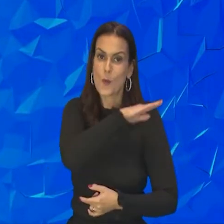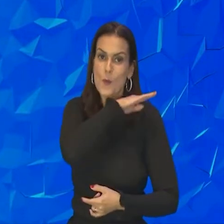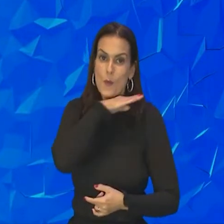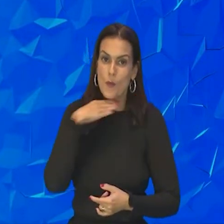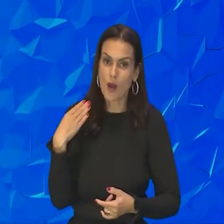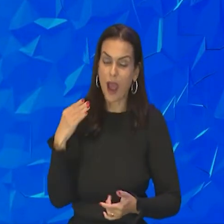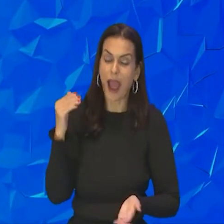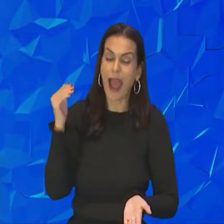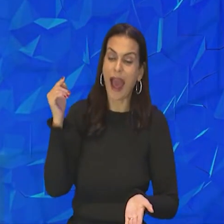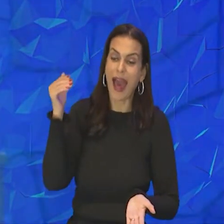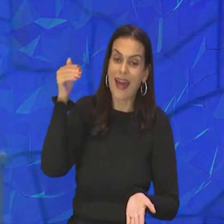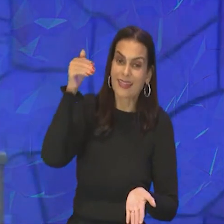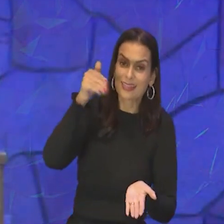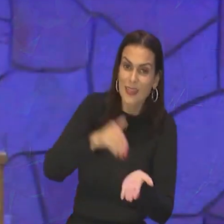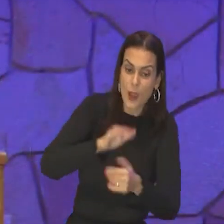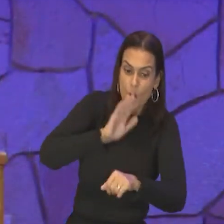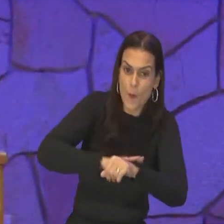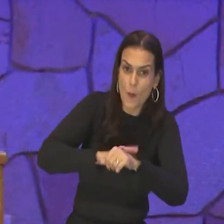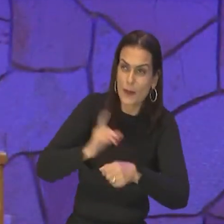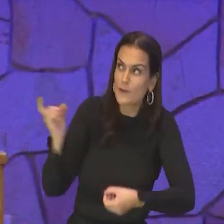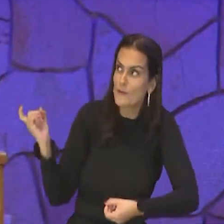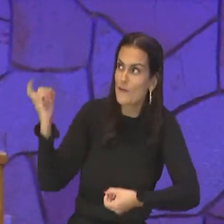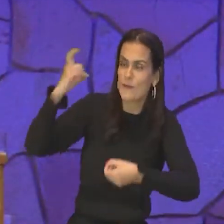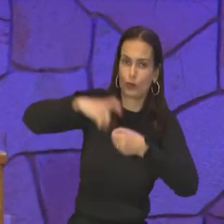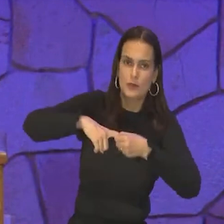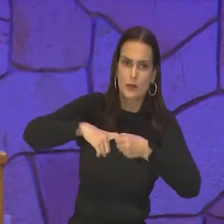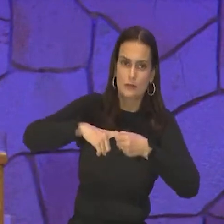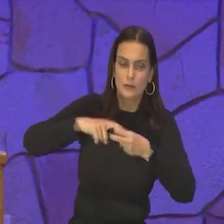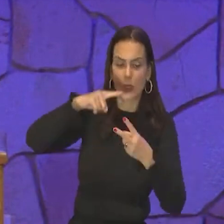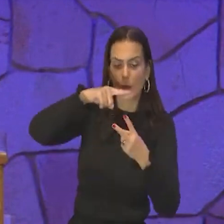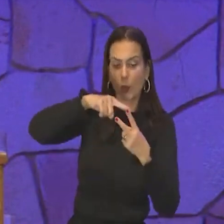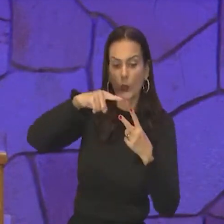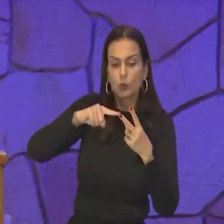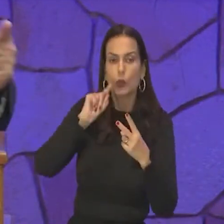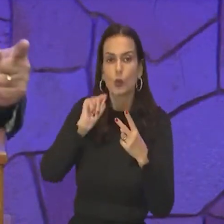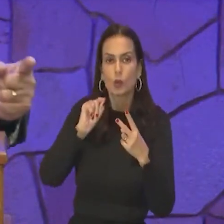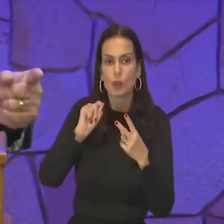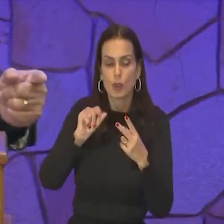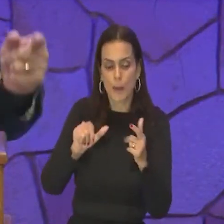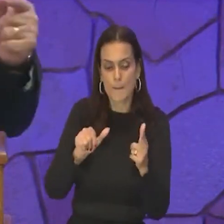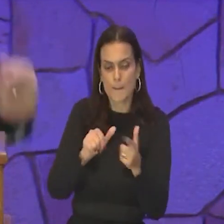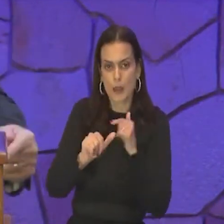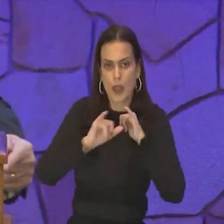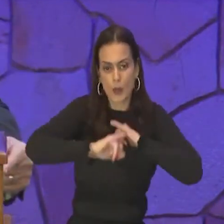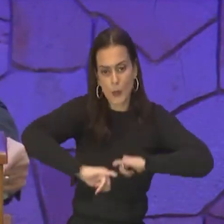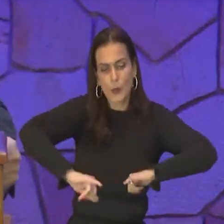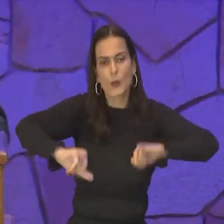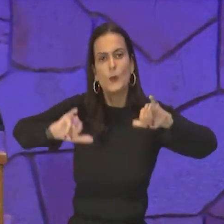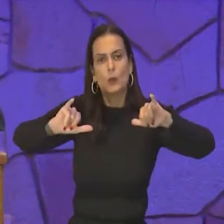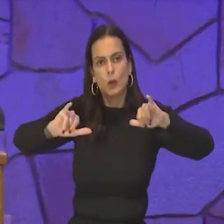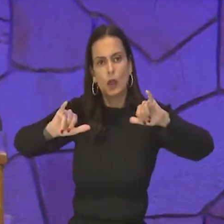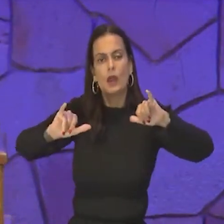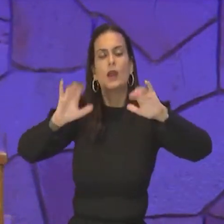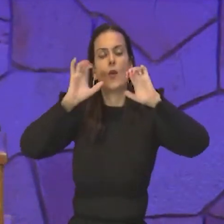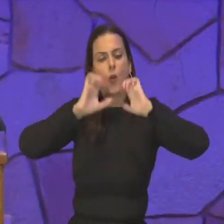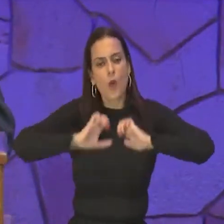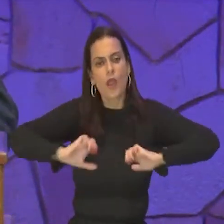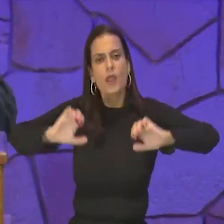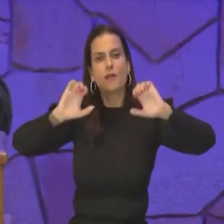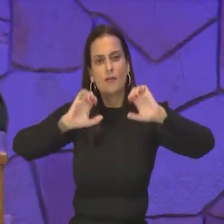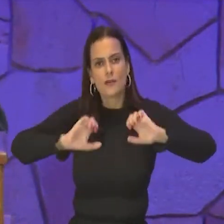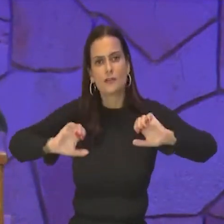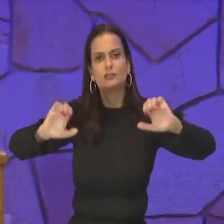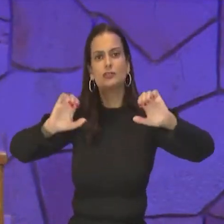venha. 2 coisas contidas neste verso. A primeira delas, o anúncio, a proclamação do Evangelho, quando